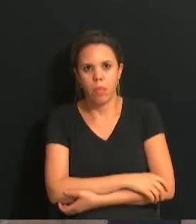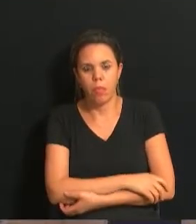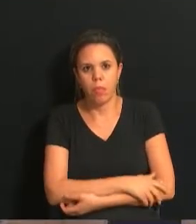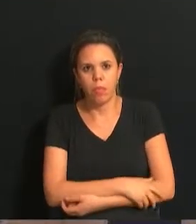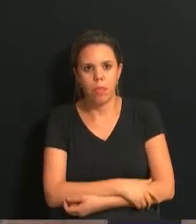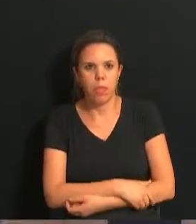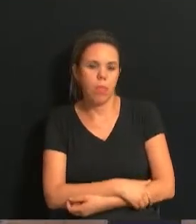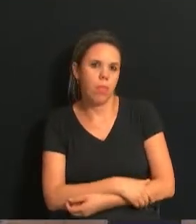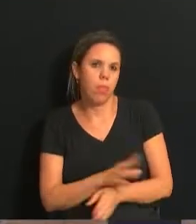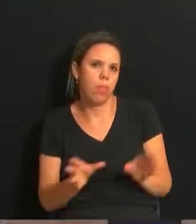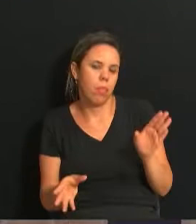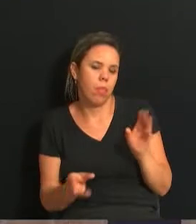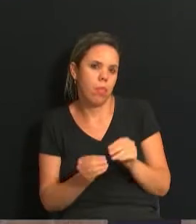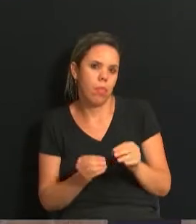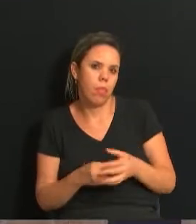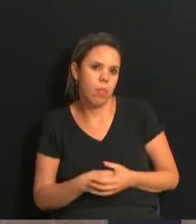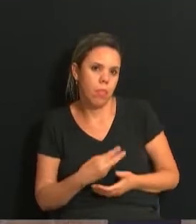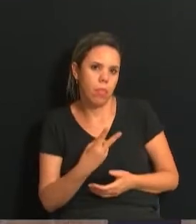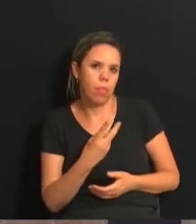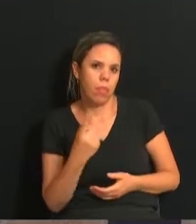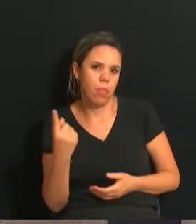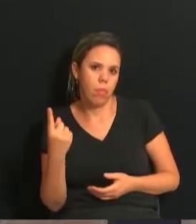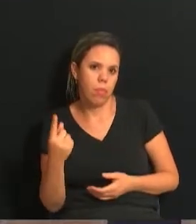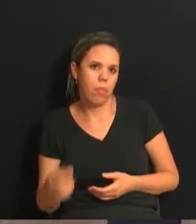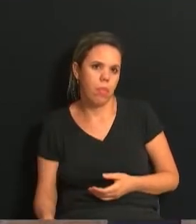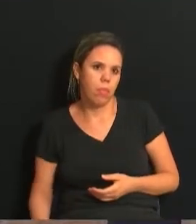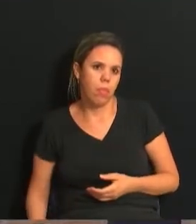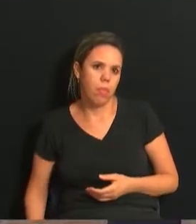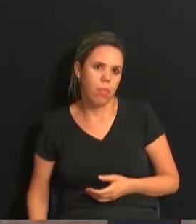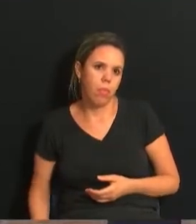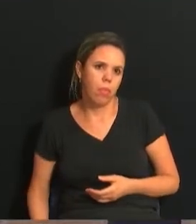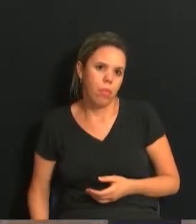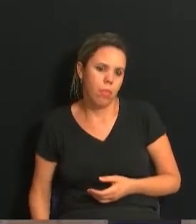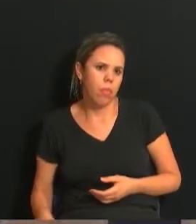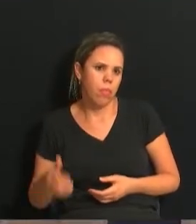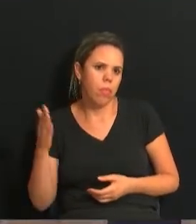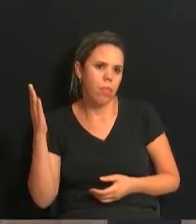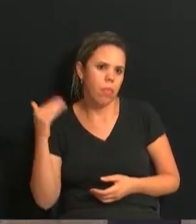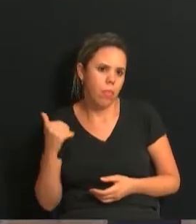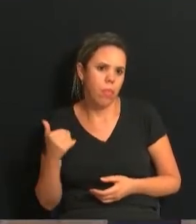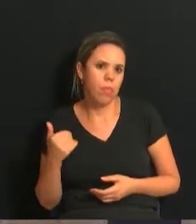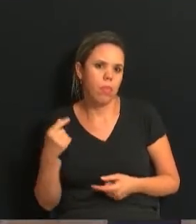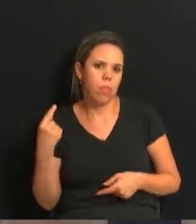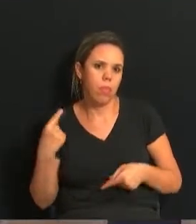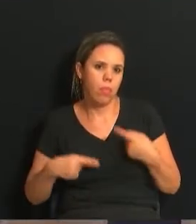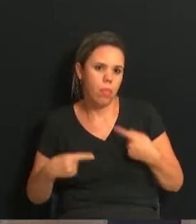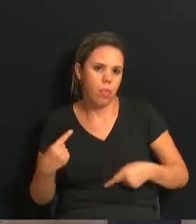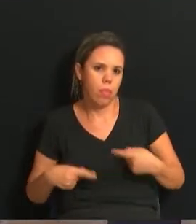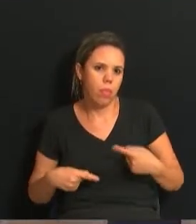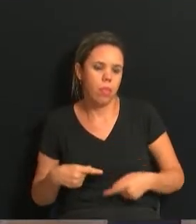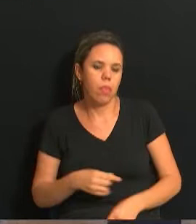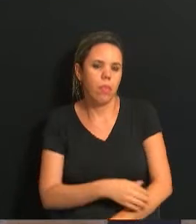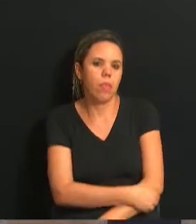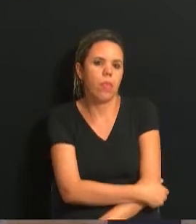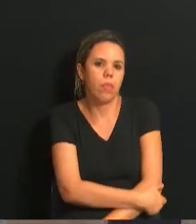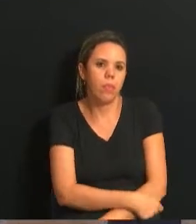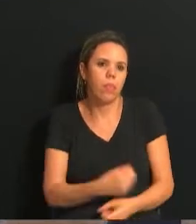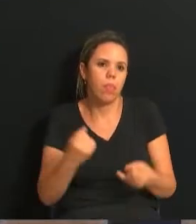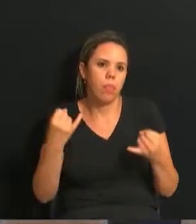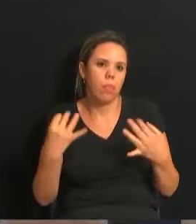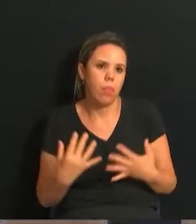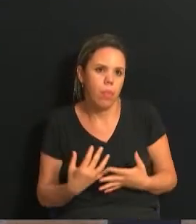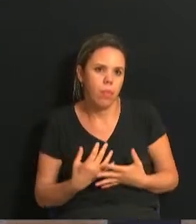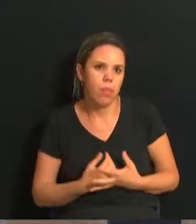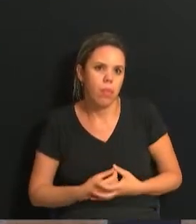É isso, né? Até 2021. Então, vejam, a gente sabe, isso foi debatido e nós dialogamos sobre isso com